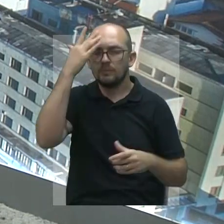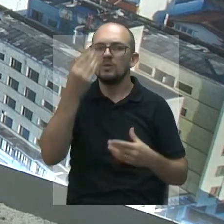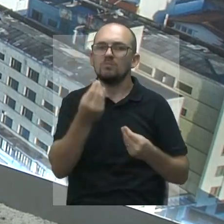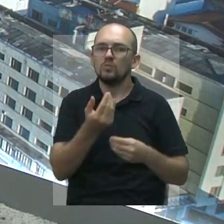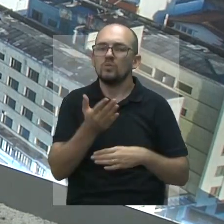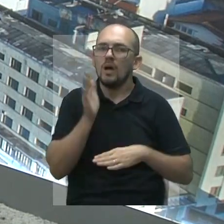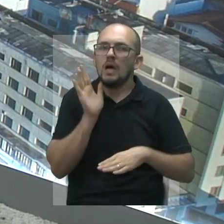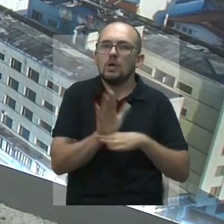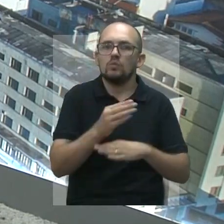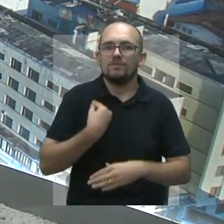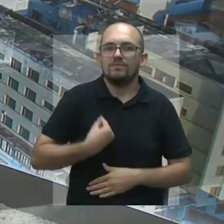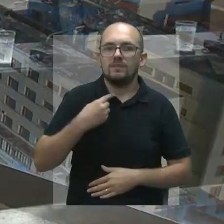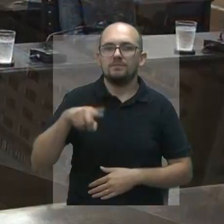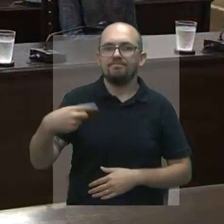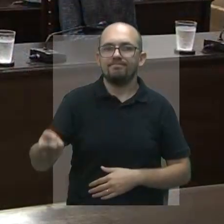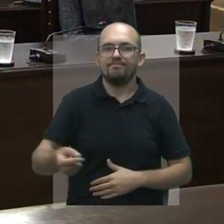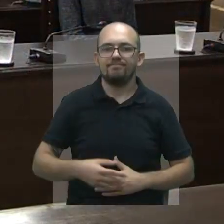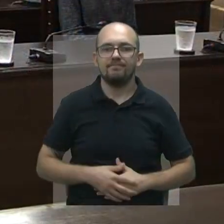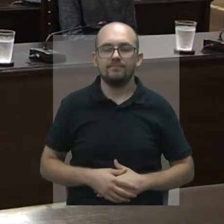o sangue pela vida.